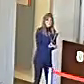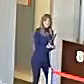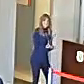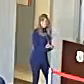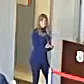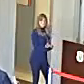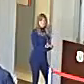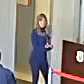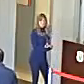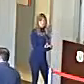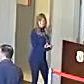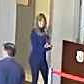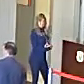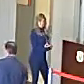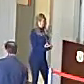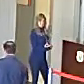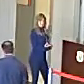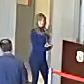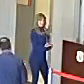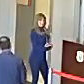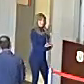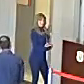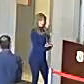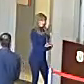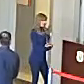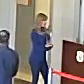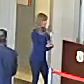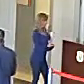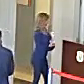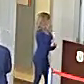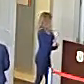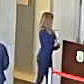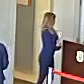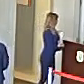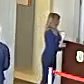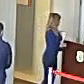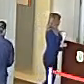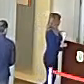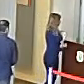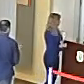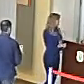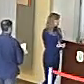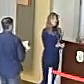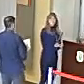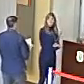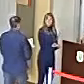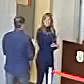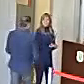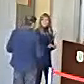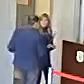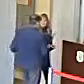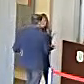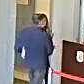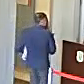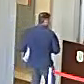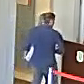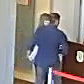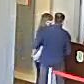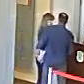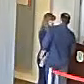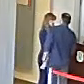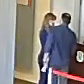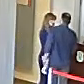movimento o que eu pude fazer foi abrir o espaço no meu programa Da rádio que são todos os sábados de 10 ao meio-dia para que ela pudesse